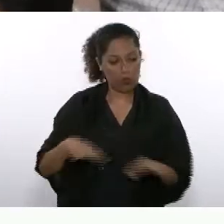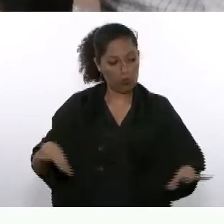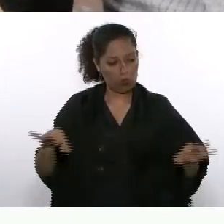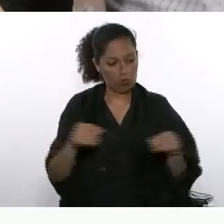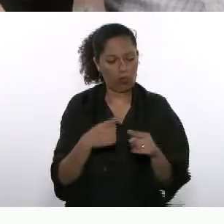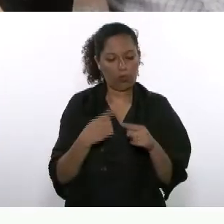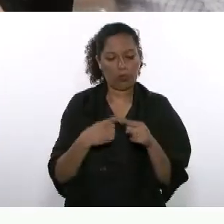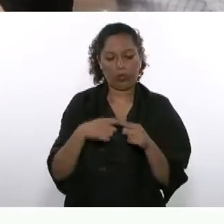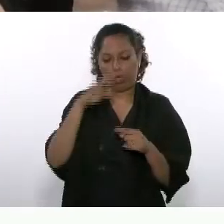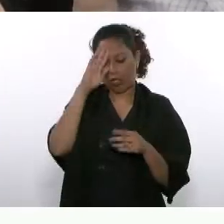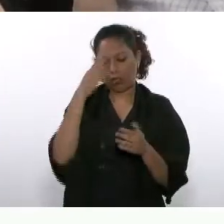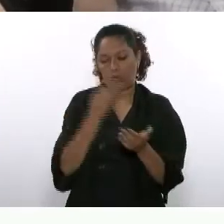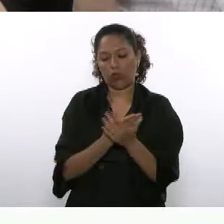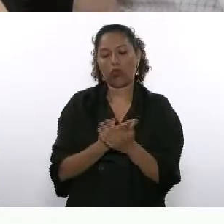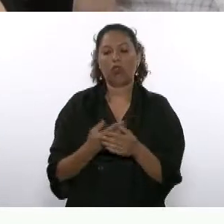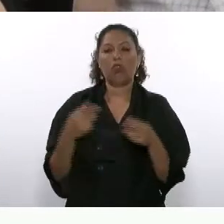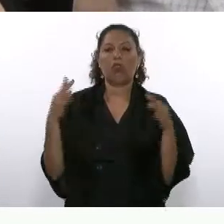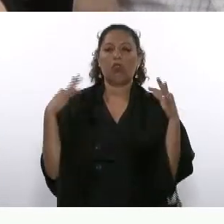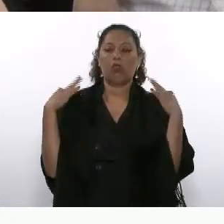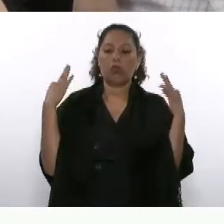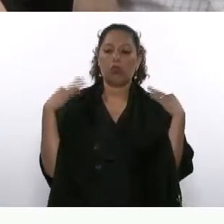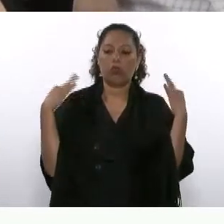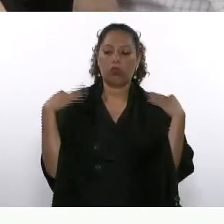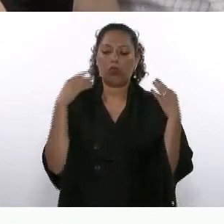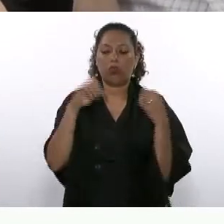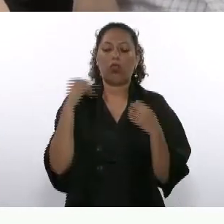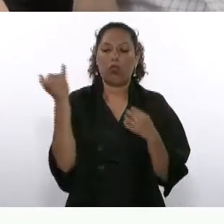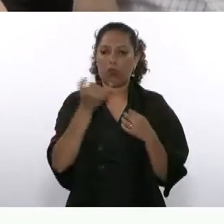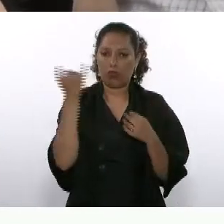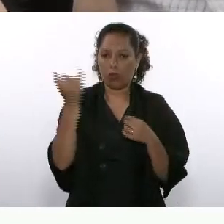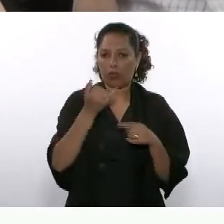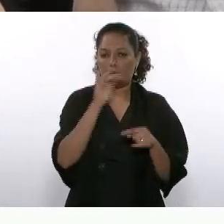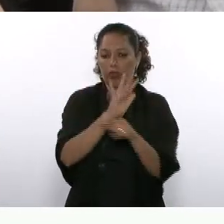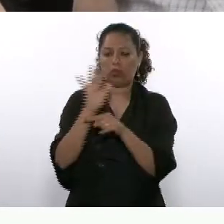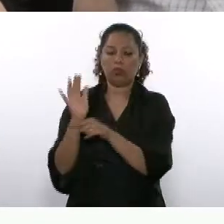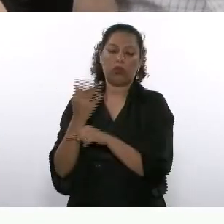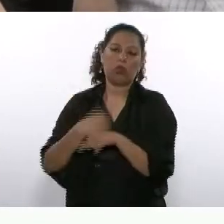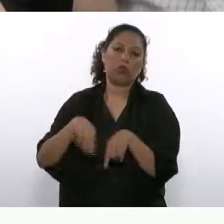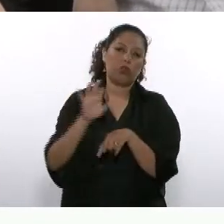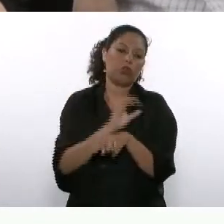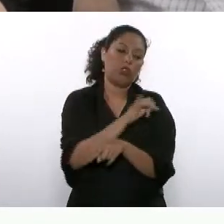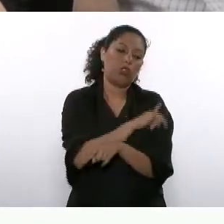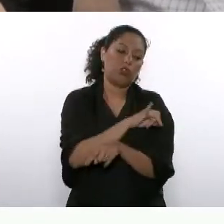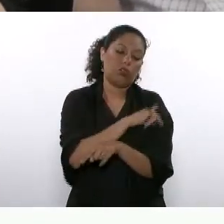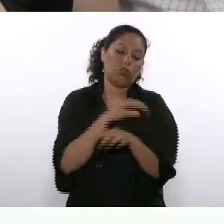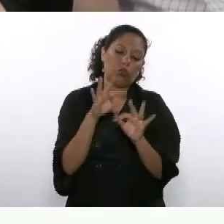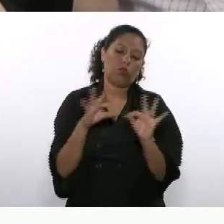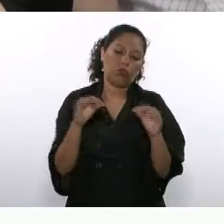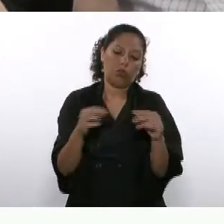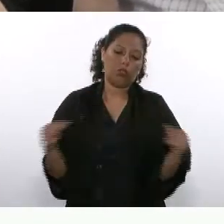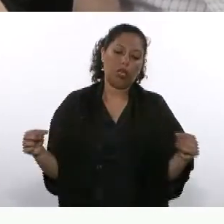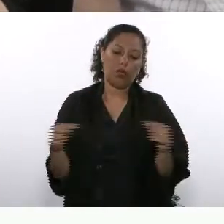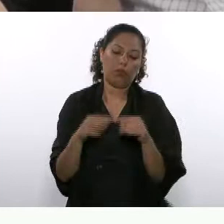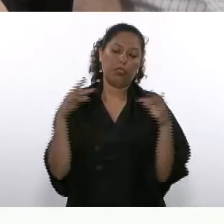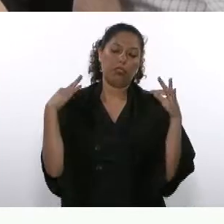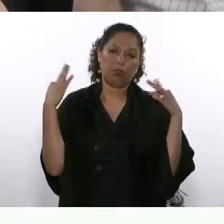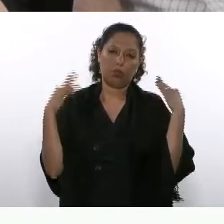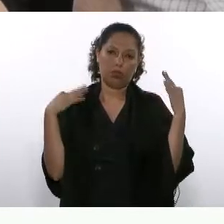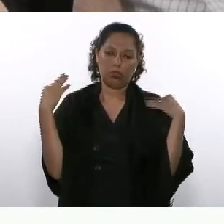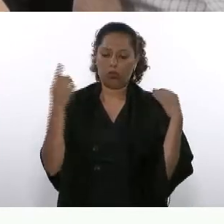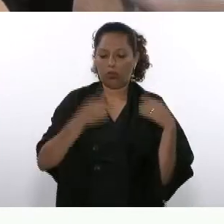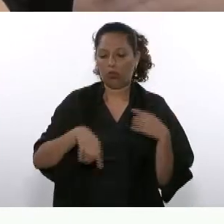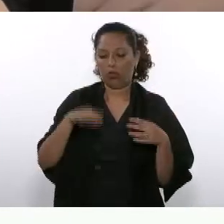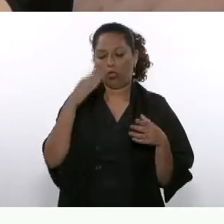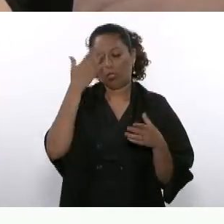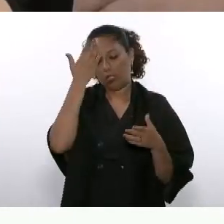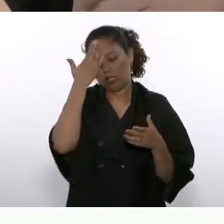o turismo é o novo petróleo e o desenvolvimento do Estado passa efetivamente pelo turismo. A gente entende que a nossa vocação é o serviço,